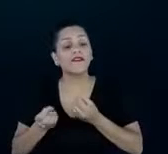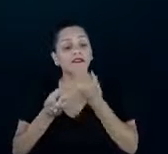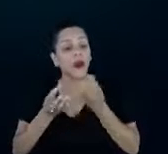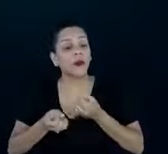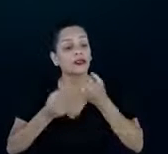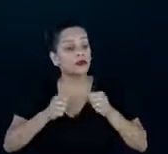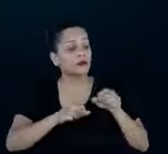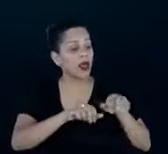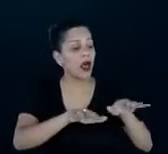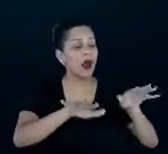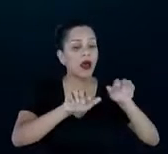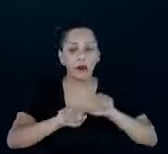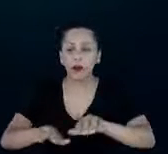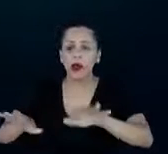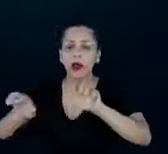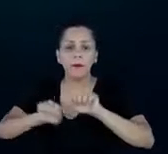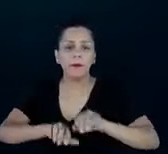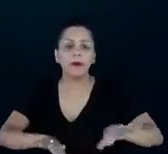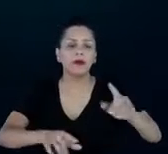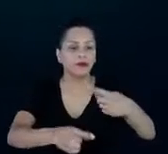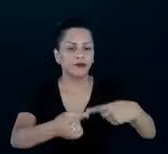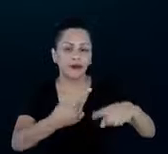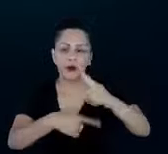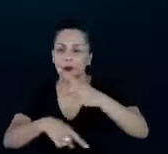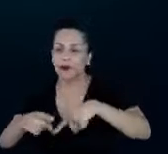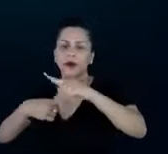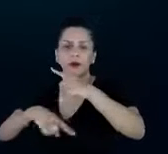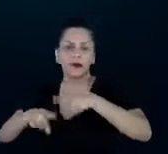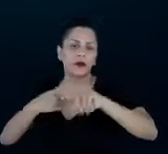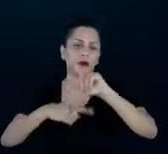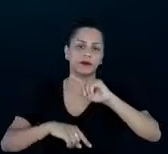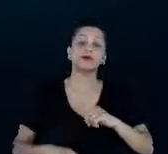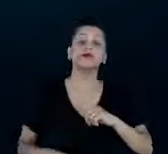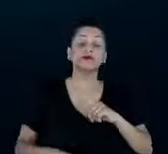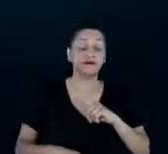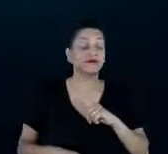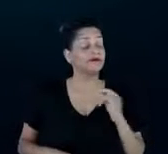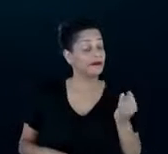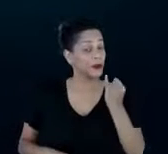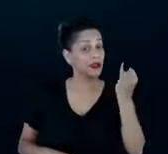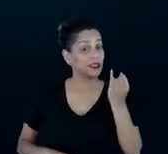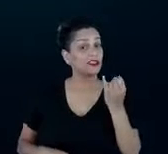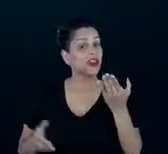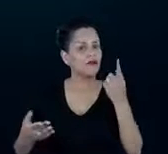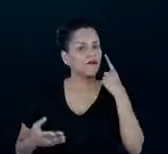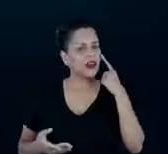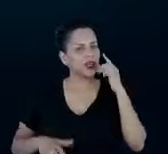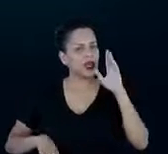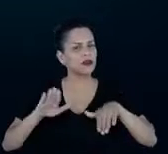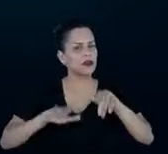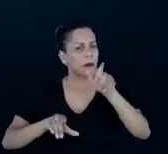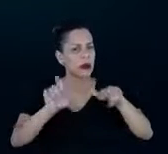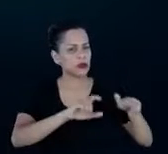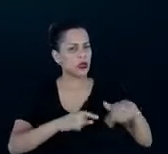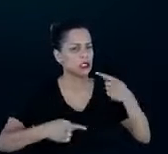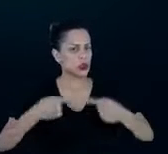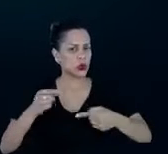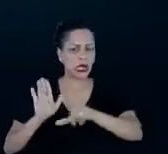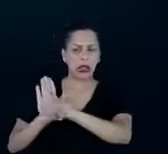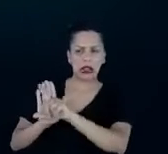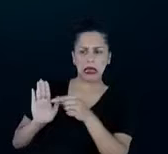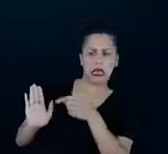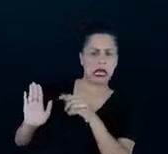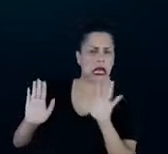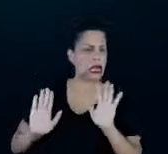valor Gere inovação e assim por diante então eu vejo muitas pessoas discutirem a nossa lei de dados como simplesmente